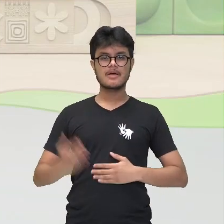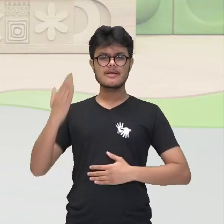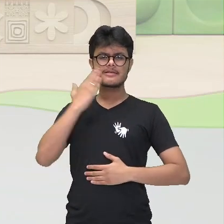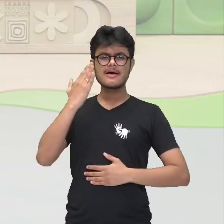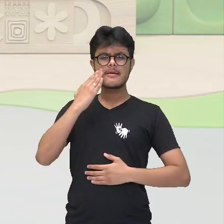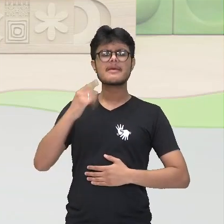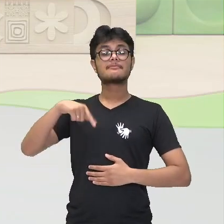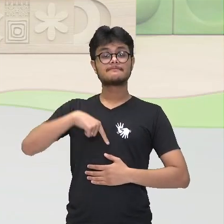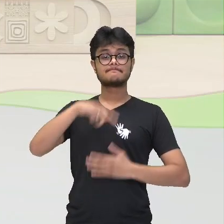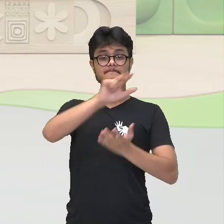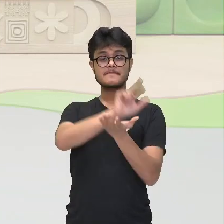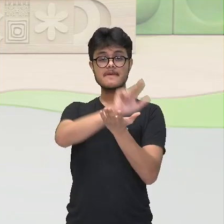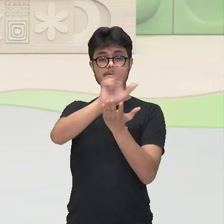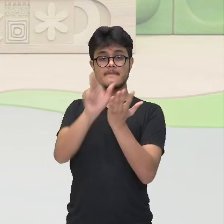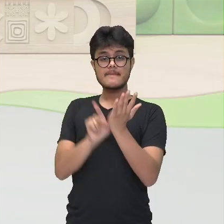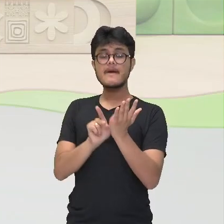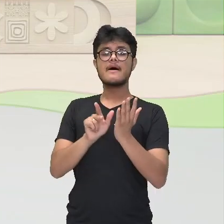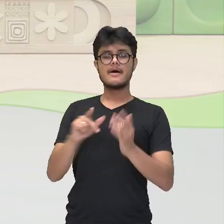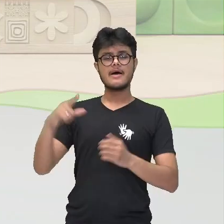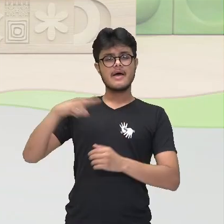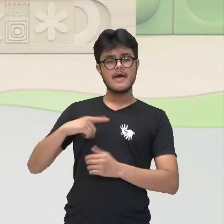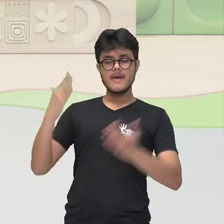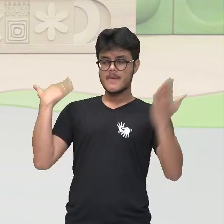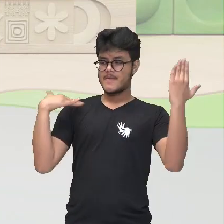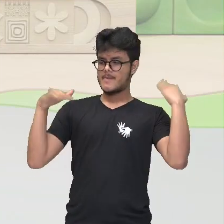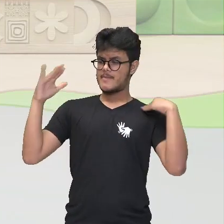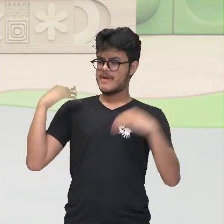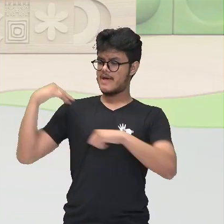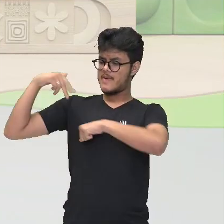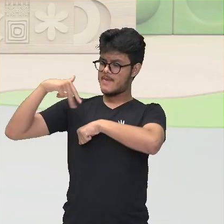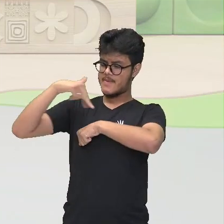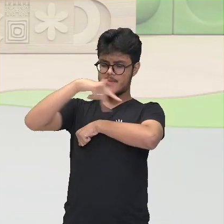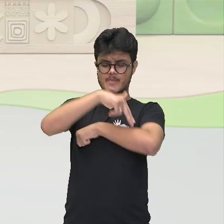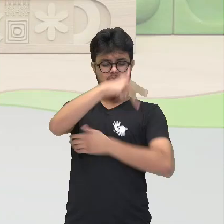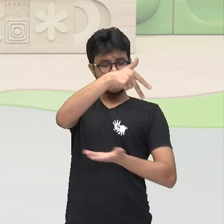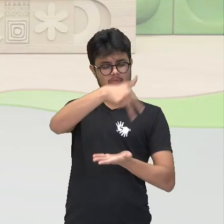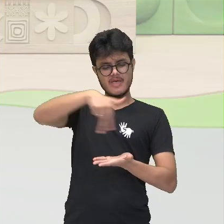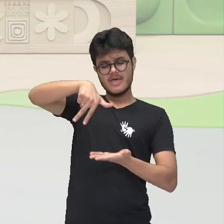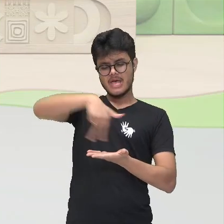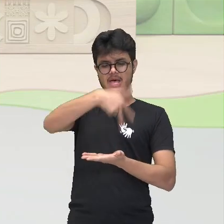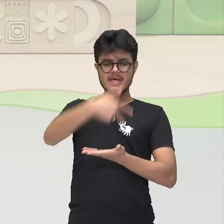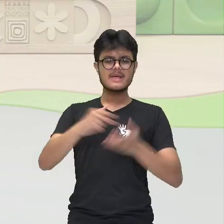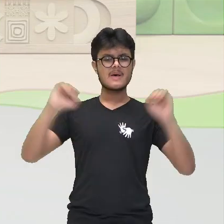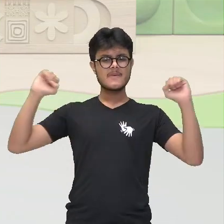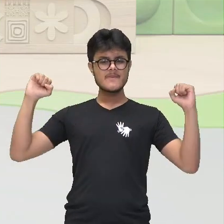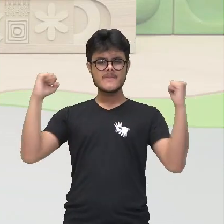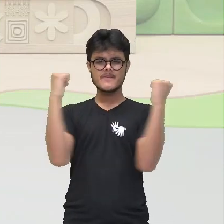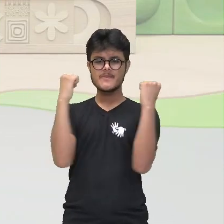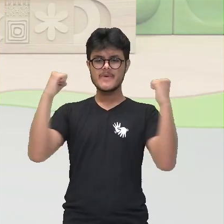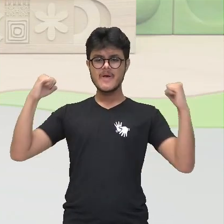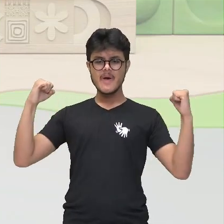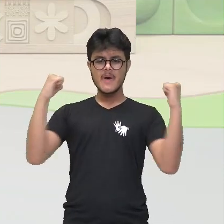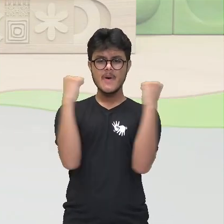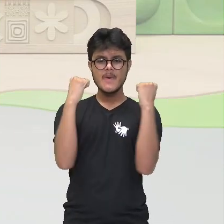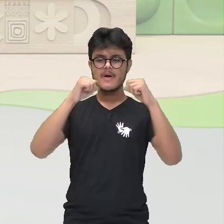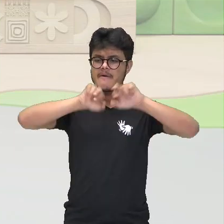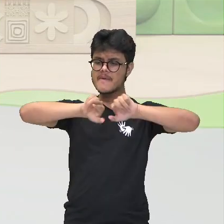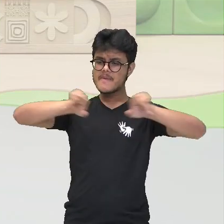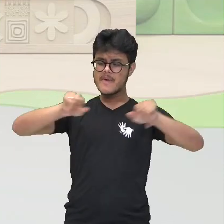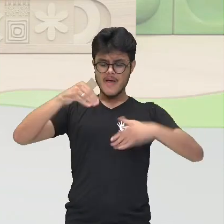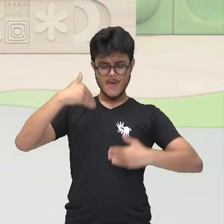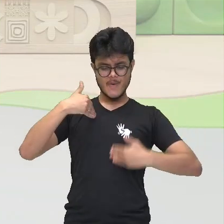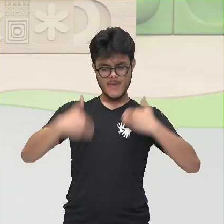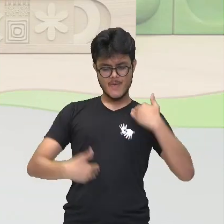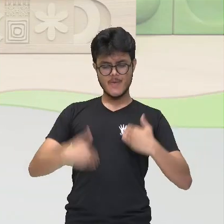atividade física, tem a caminhada, tem a dança, tem a academia. Então é muito importante a gente colocar o corpo